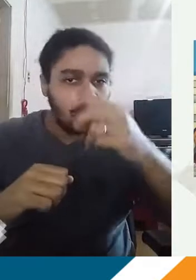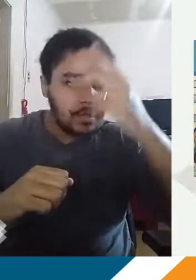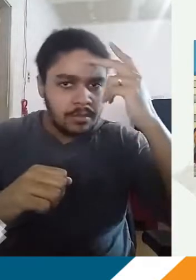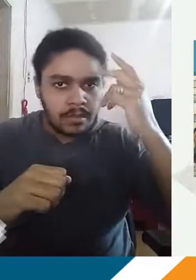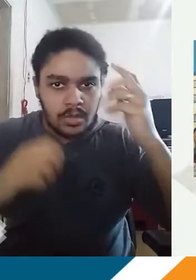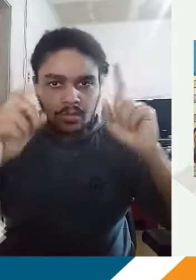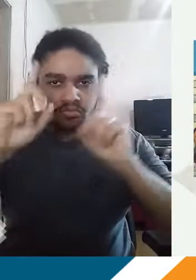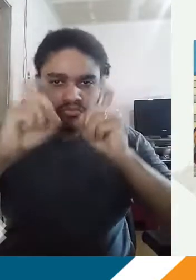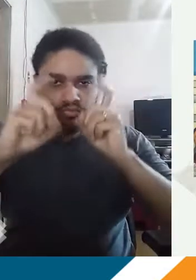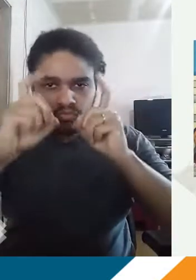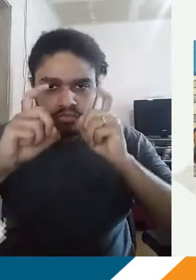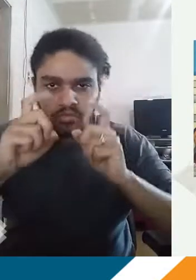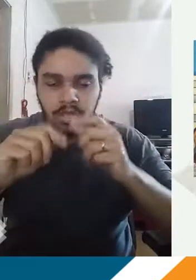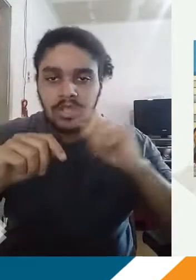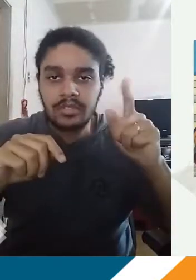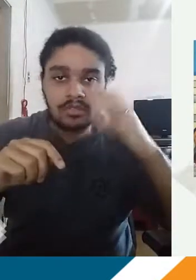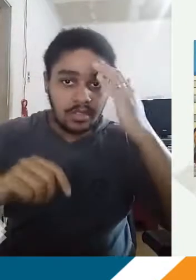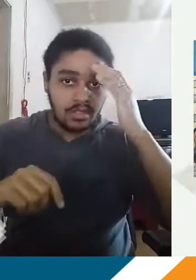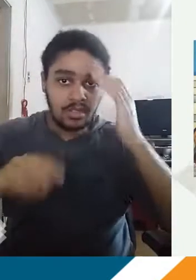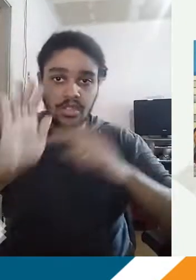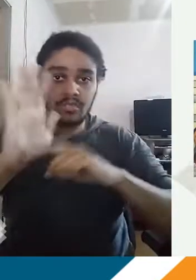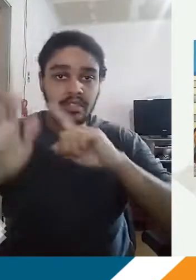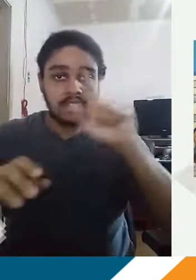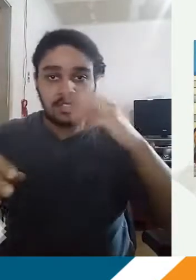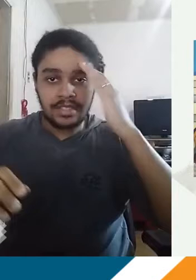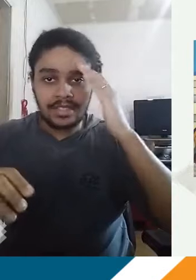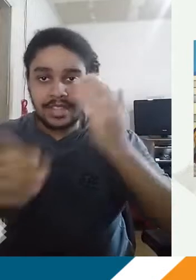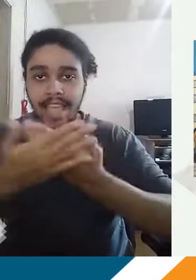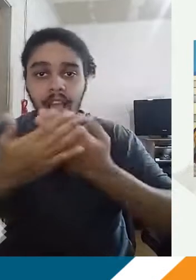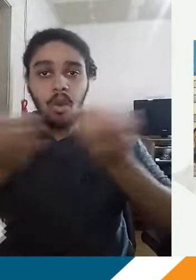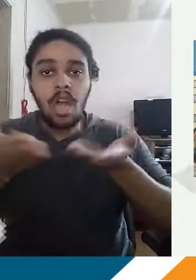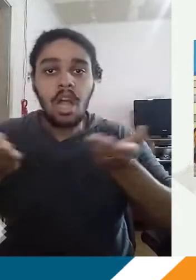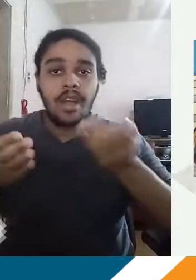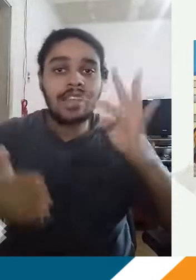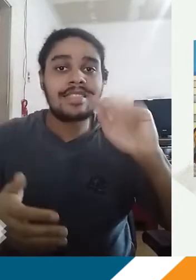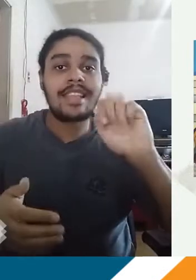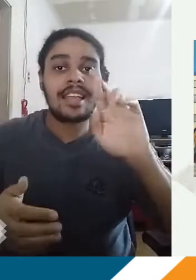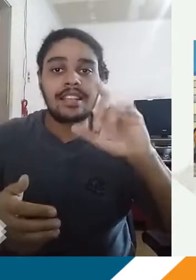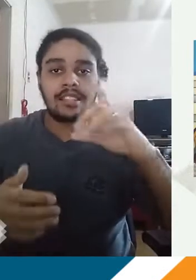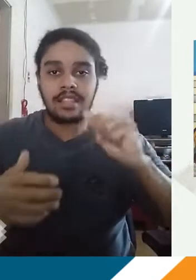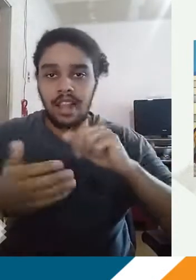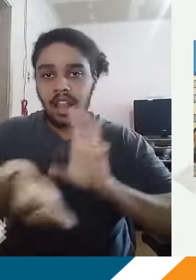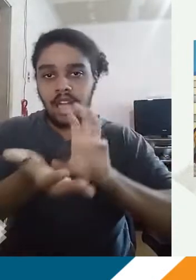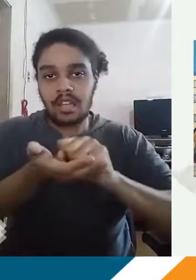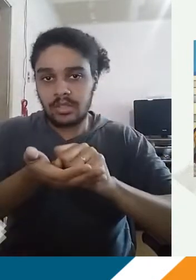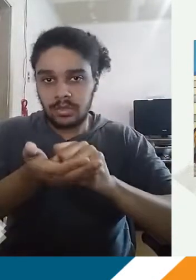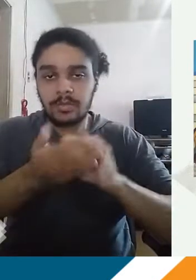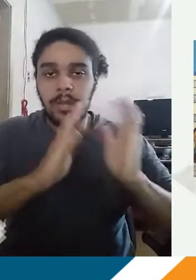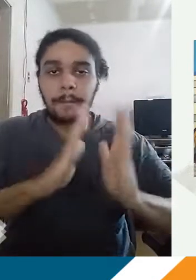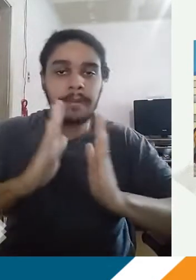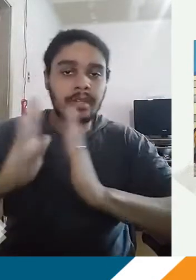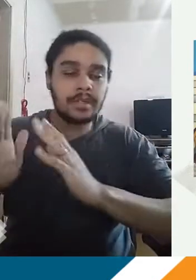os semblantes, porque tudo isso irá corroborar no seu entendimento da aula de hoje. A Tarsila ela tenta registrar